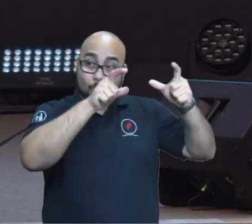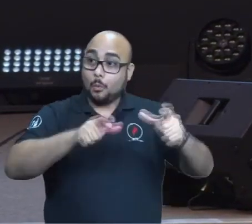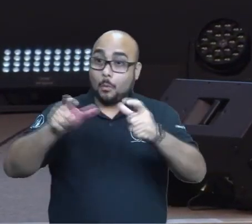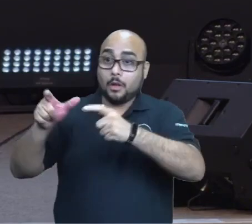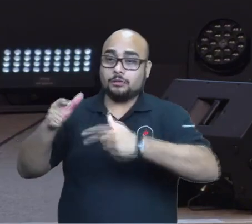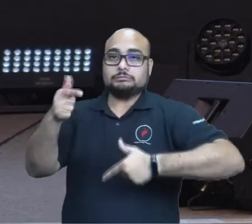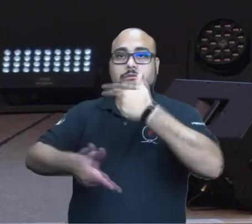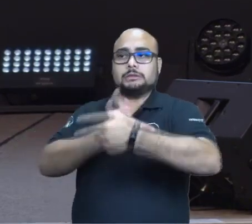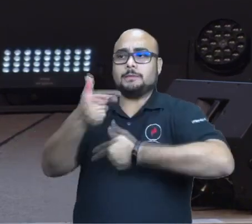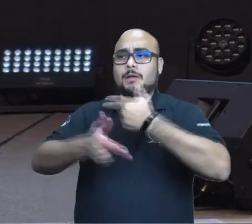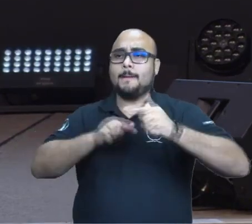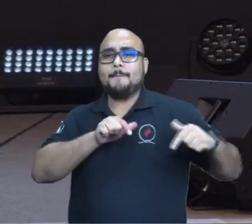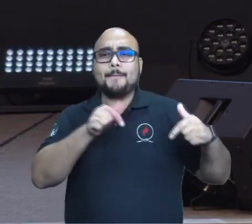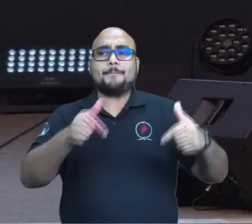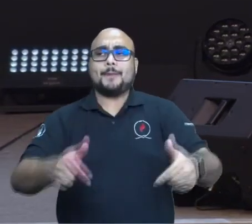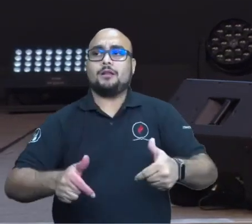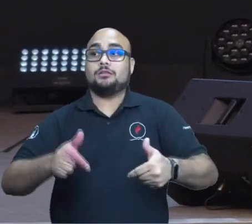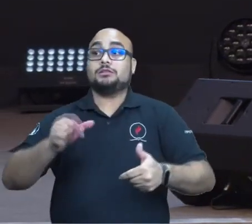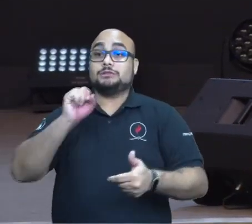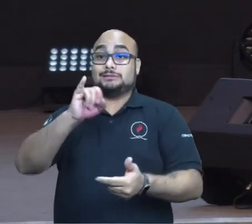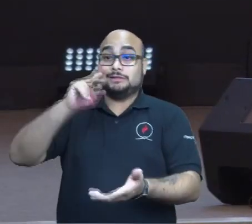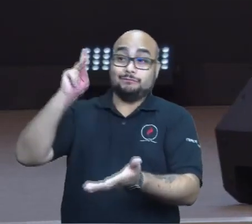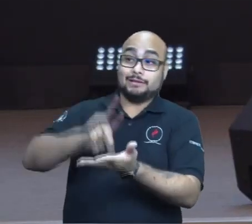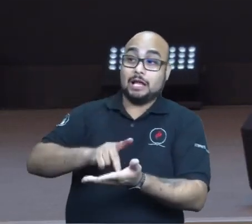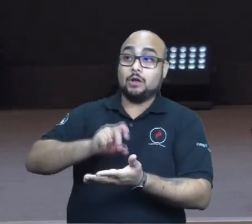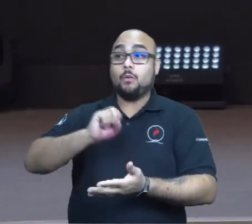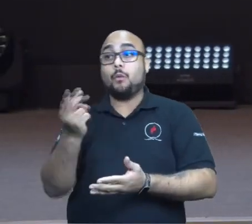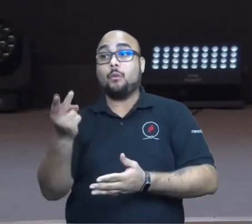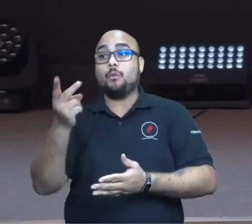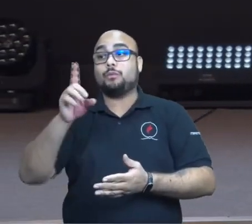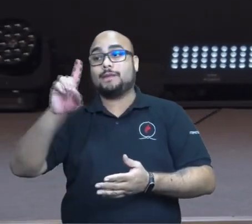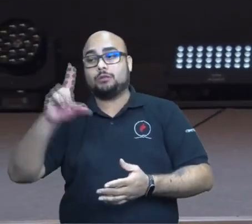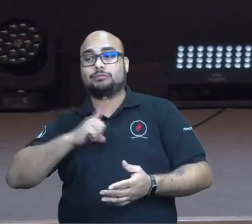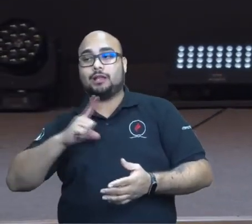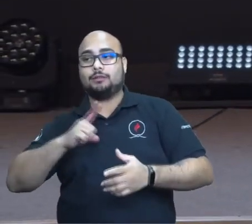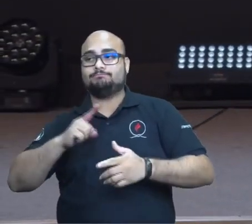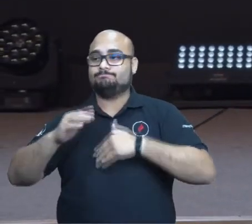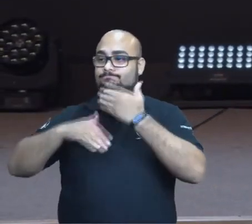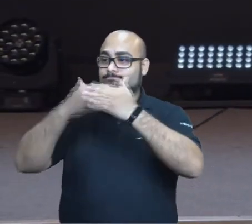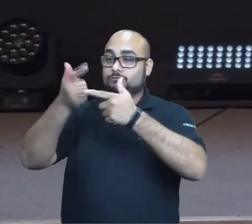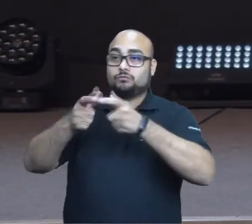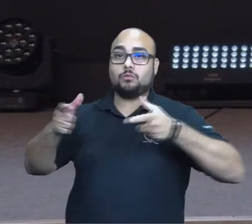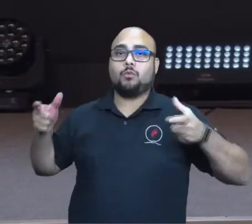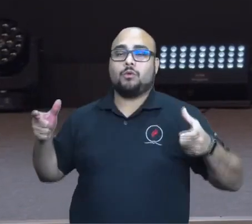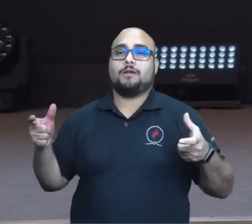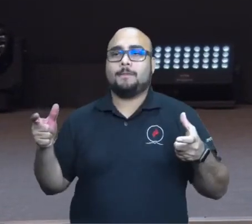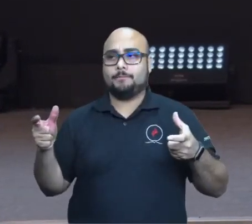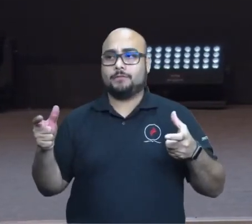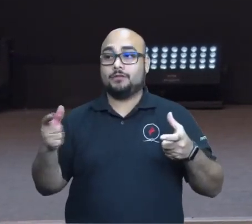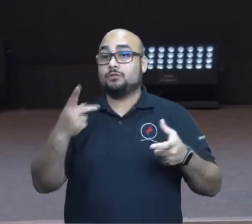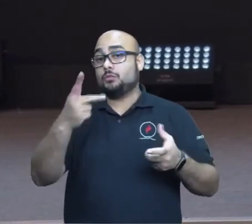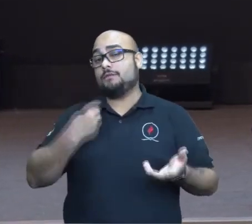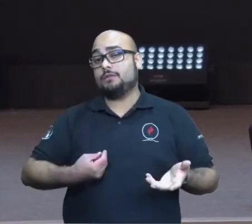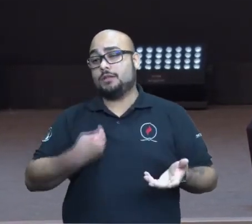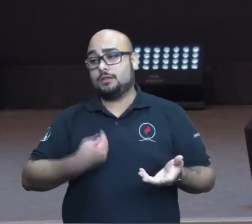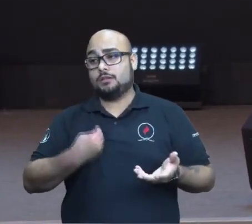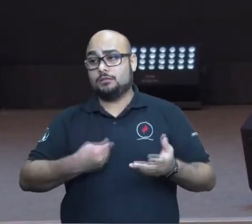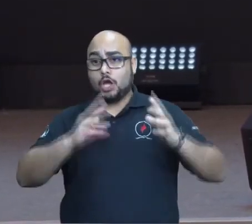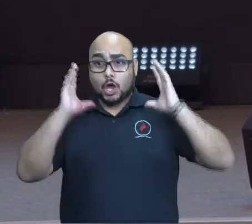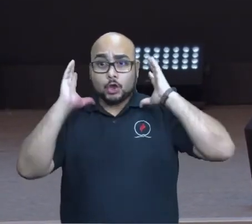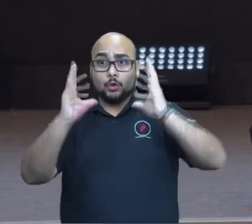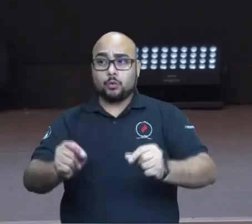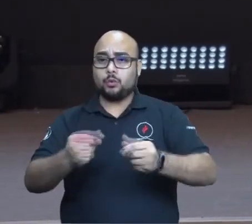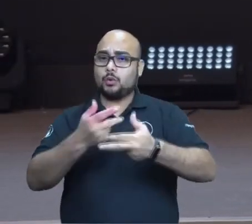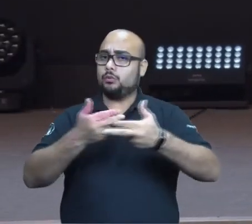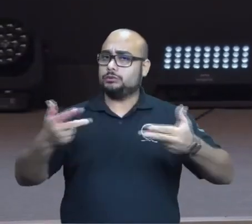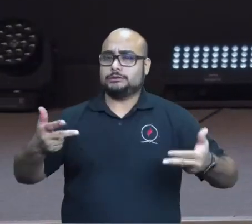porque o Senhor tem expansão e crescimento para sua vida e para todas as coisas que